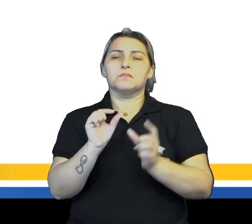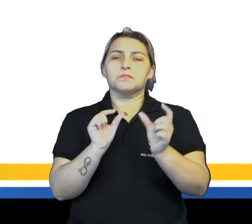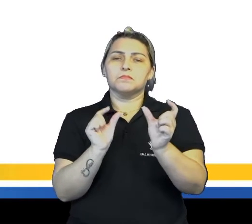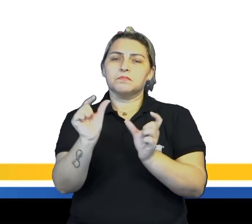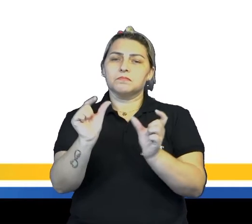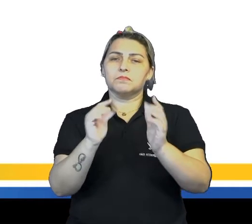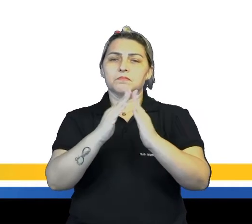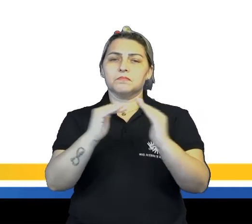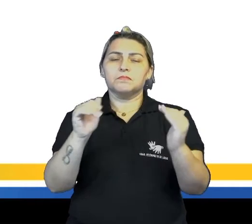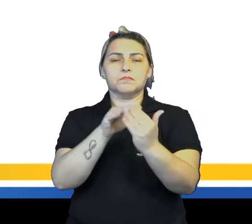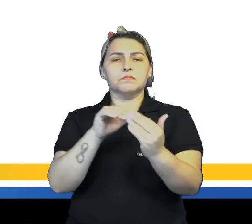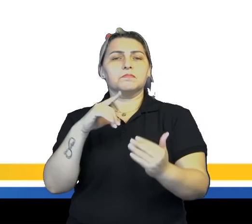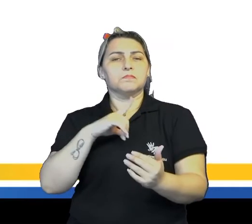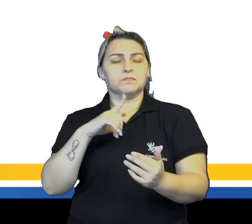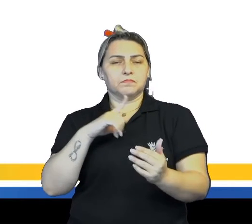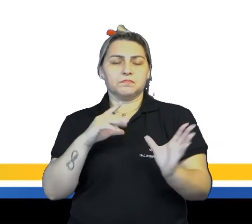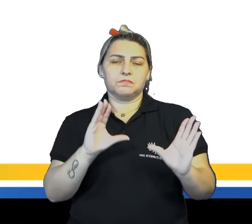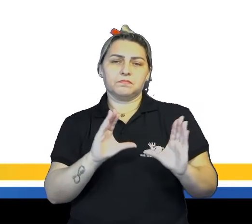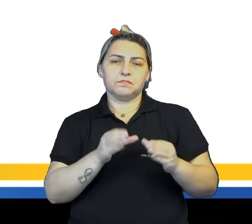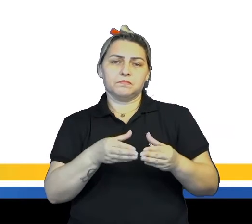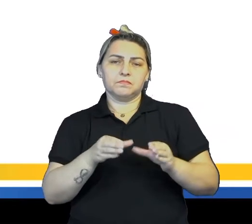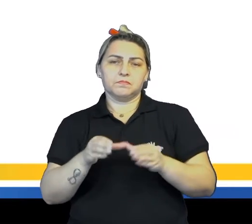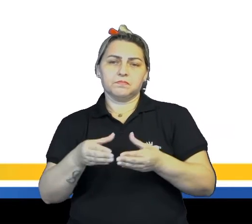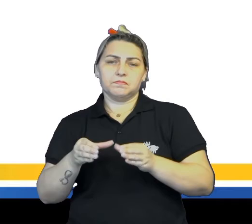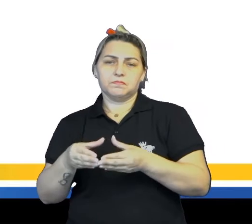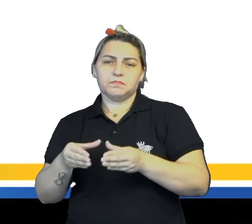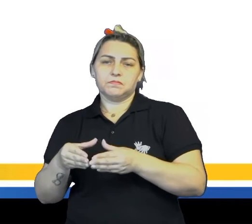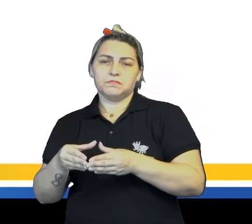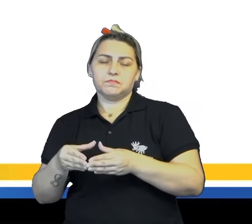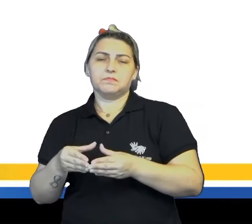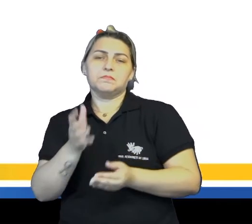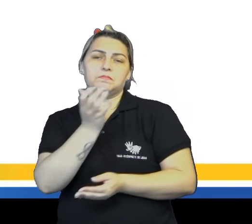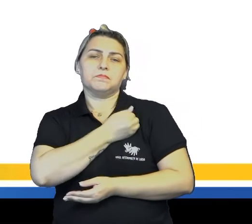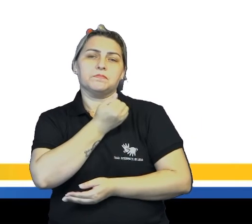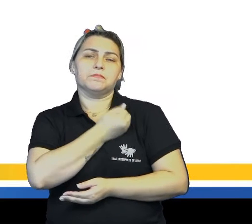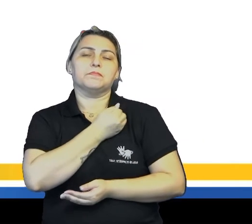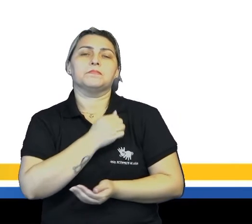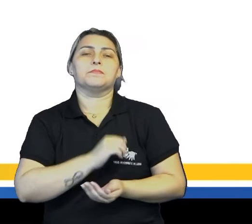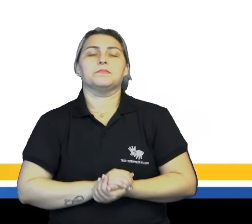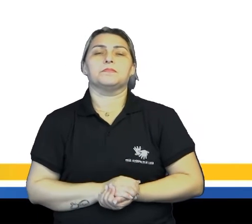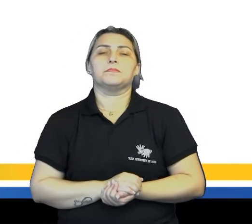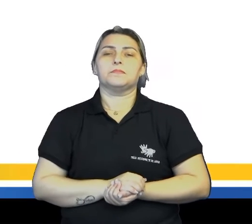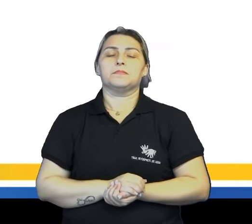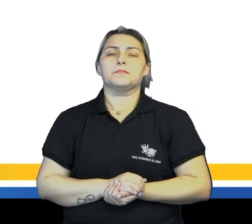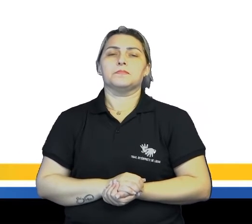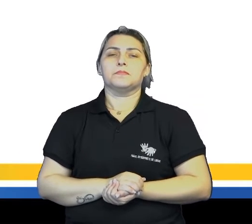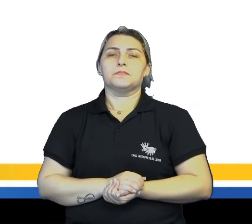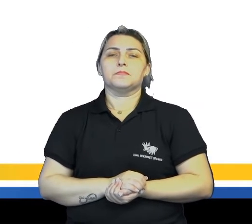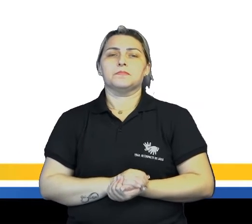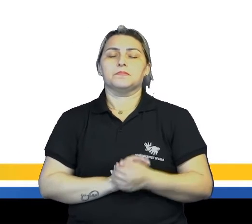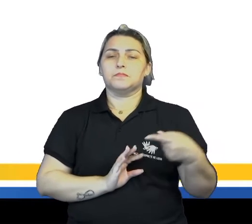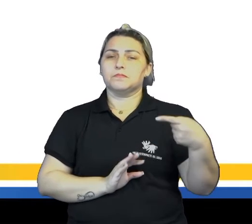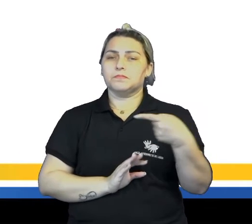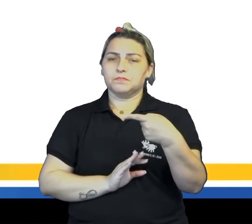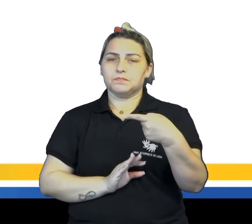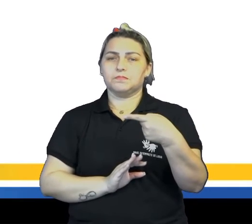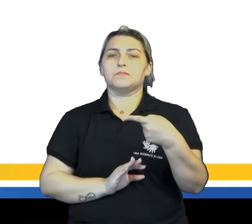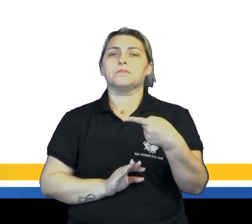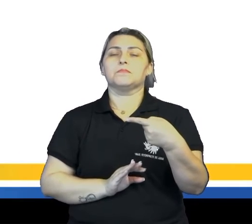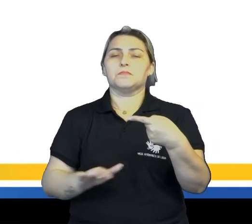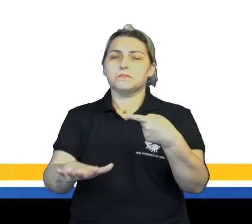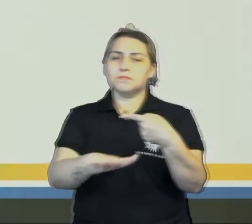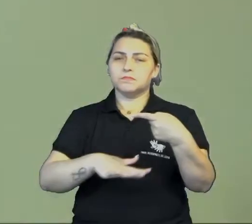da pirâmide há um agrupamento, há um número de pessoas. Nós temos aí a seta